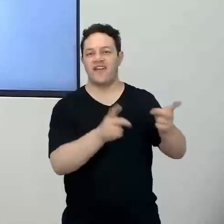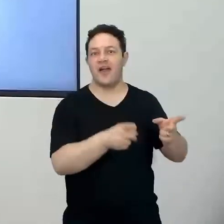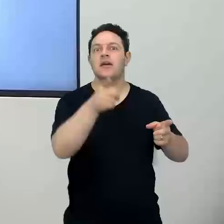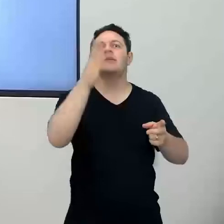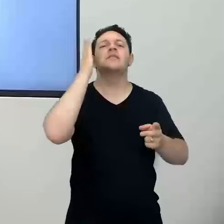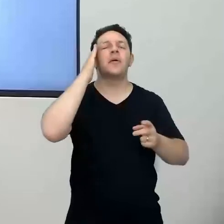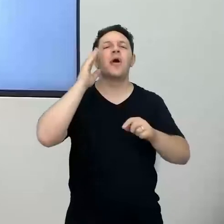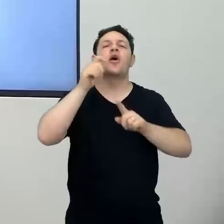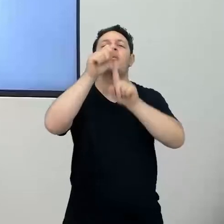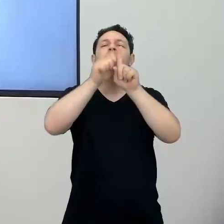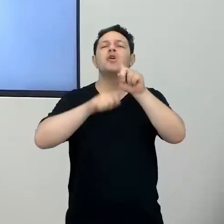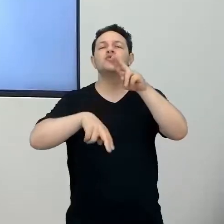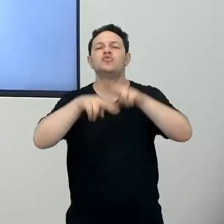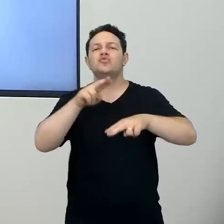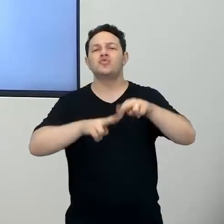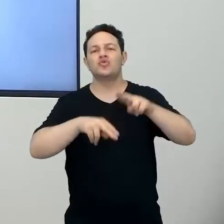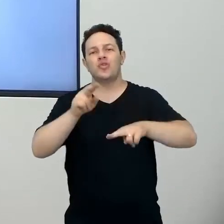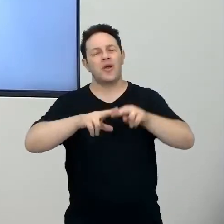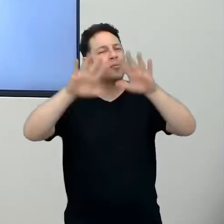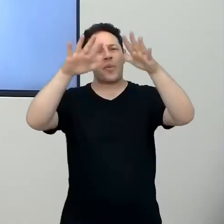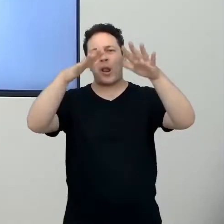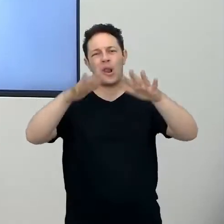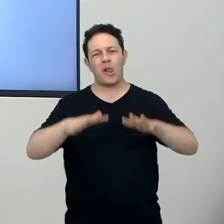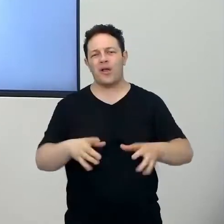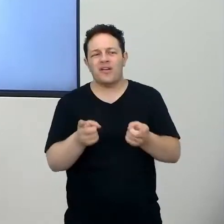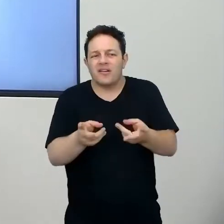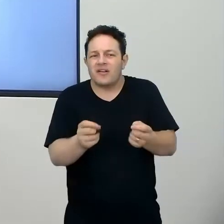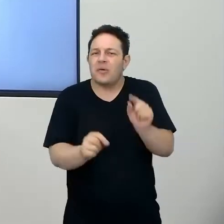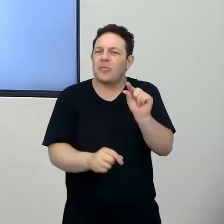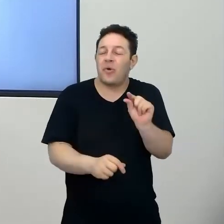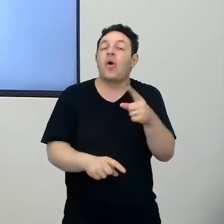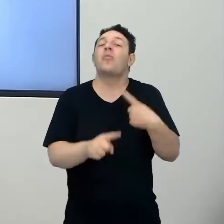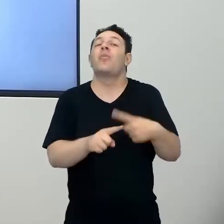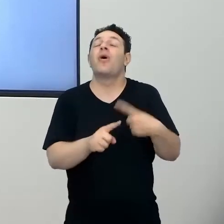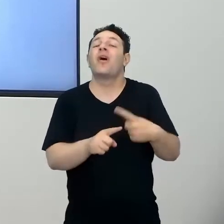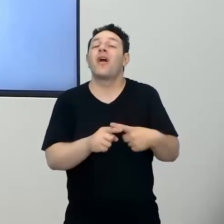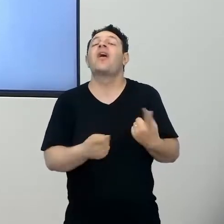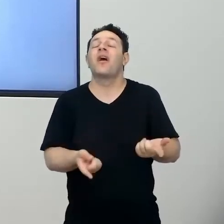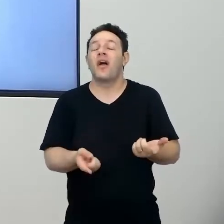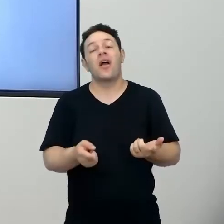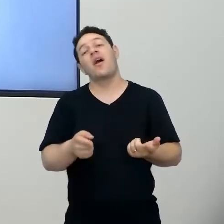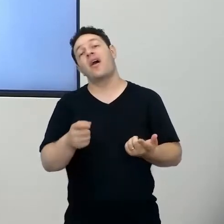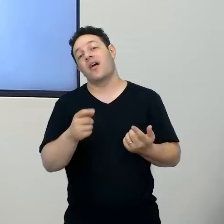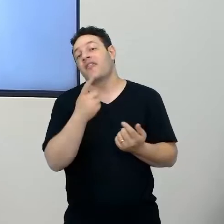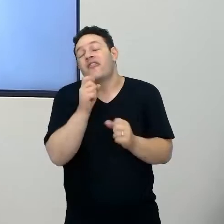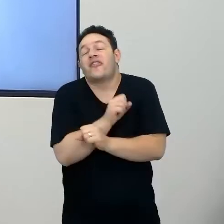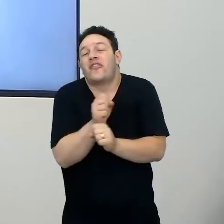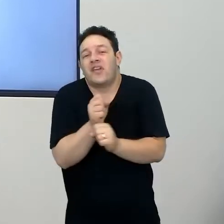as vendas, porque é o inverno e tal. Então, sempre pense nessa ideia. Pensar a longo prazo também